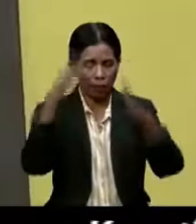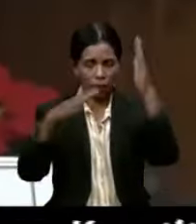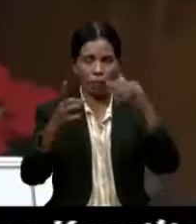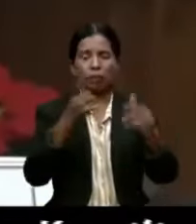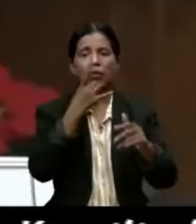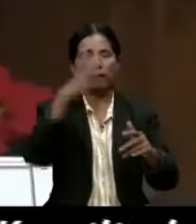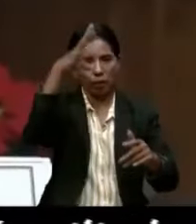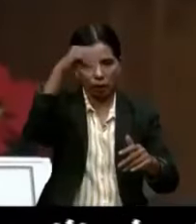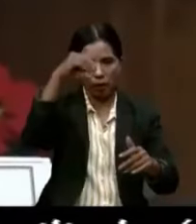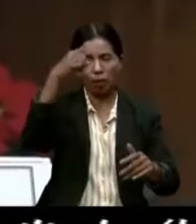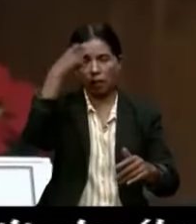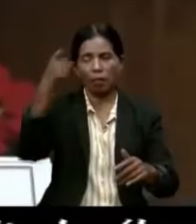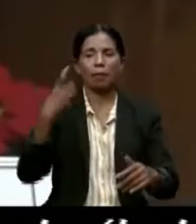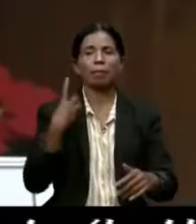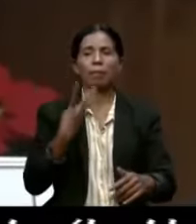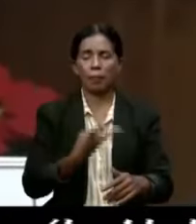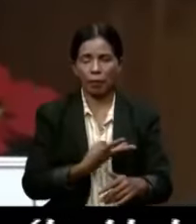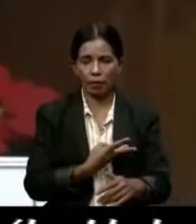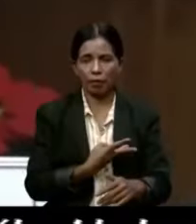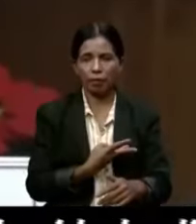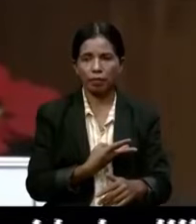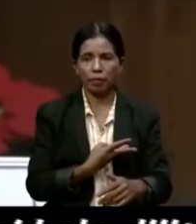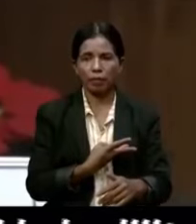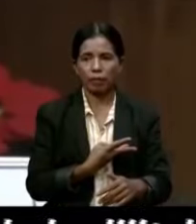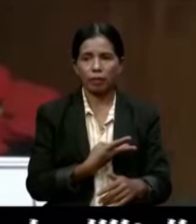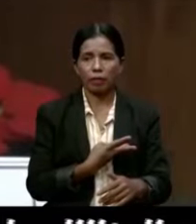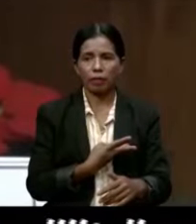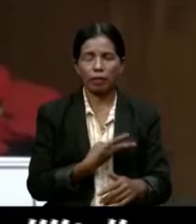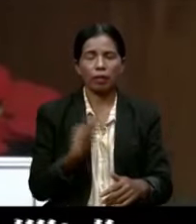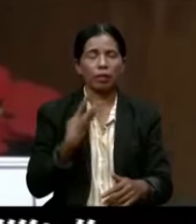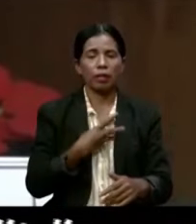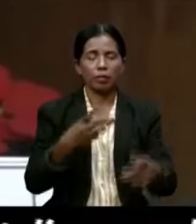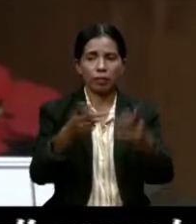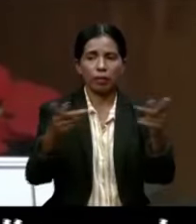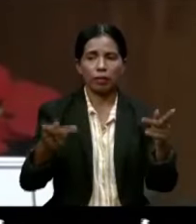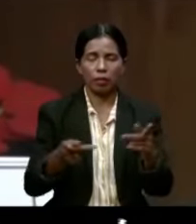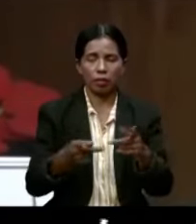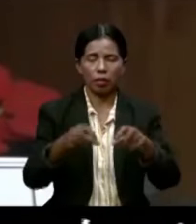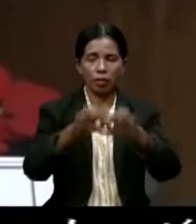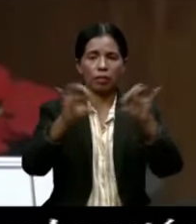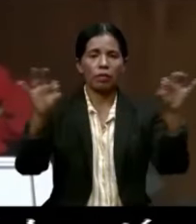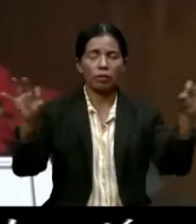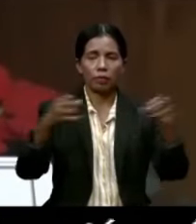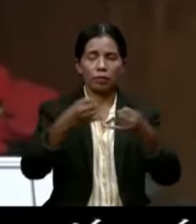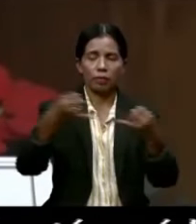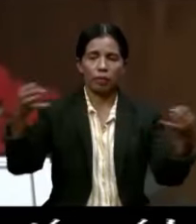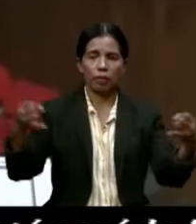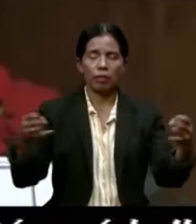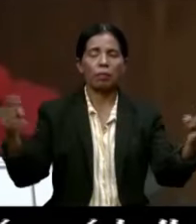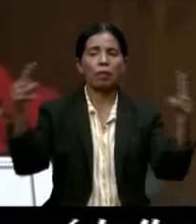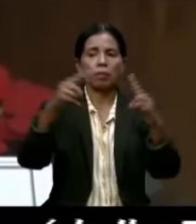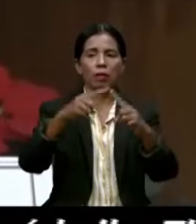remate tamba itanenia ser trafo seria di larane. Cada trafo ida bela venta de ba uma